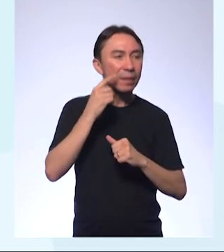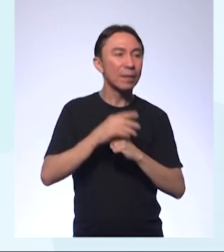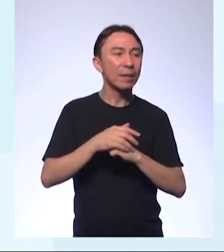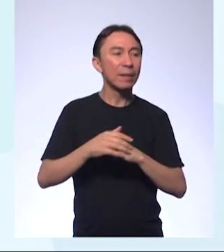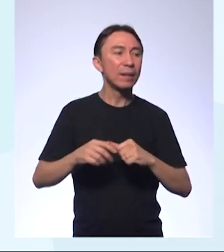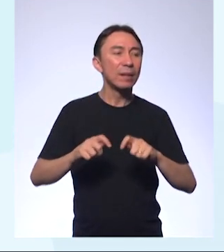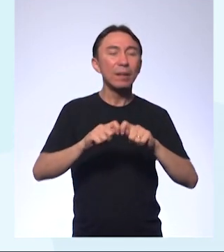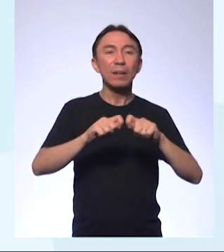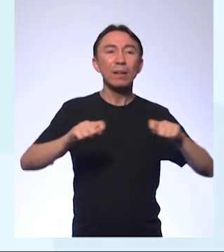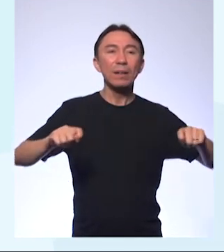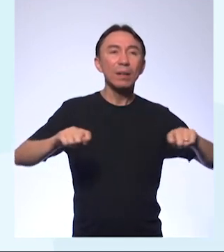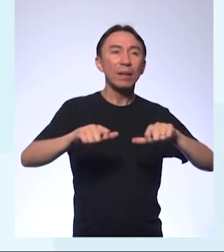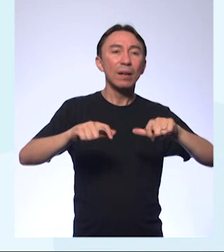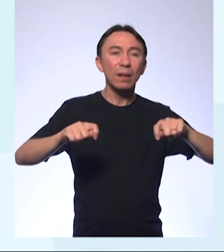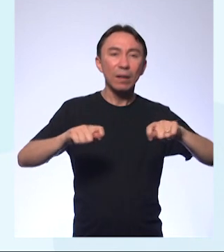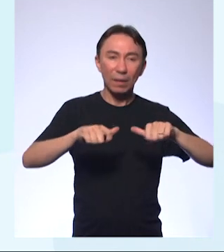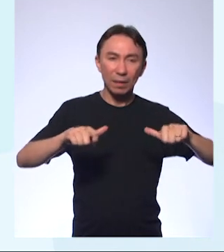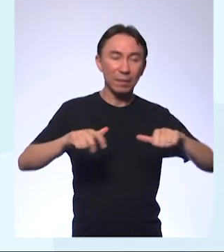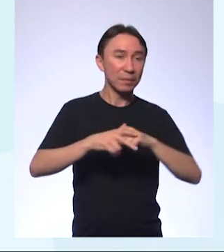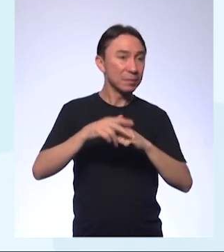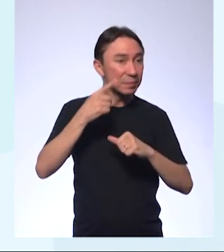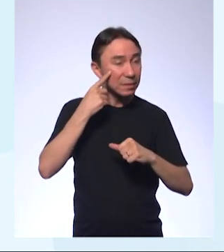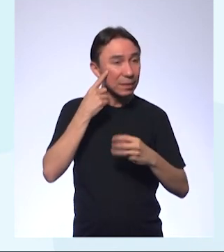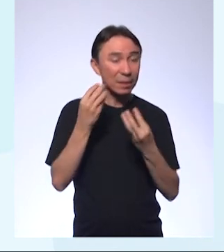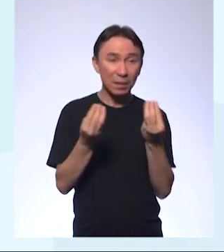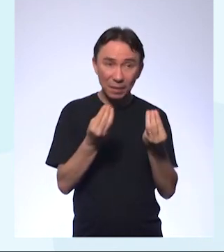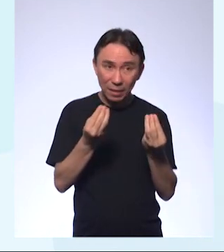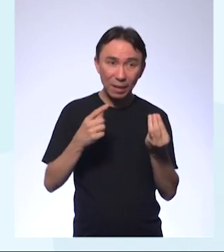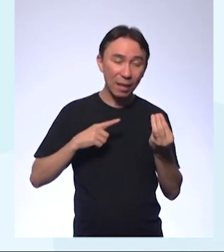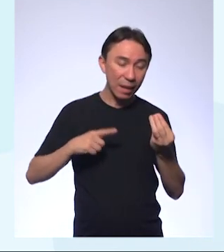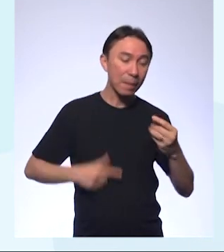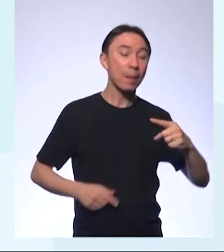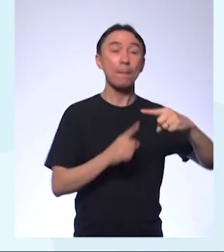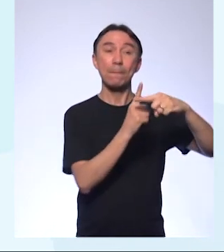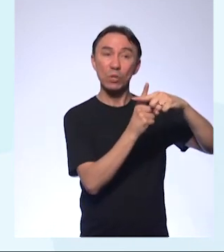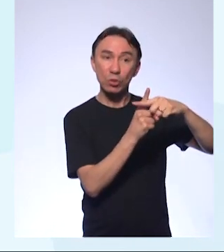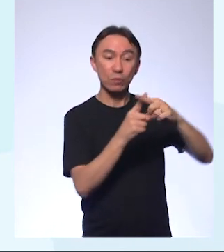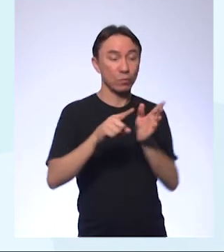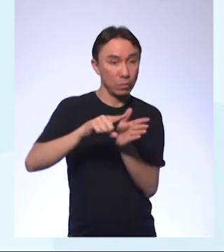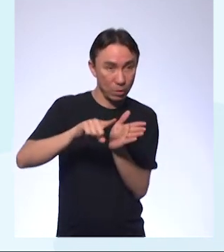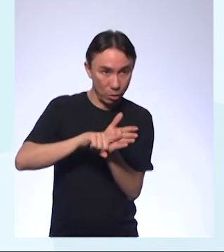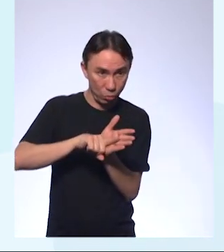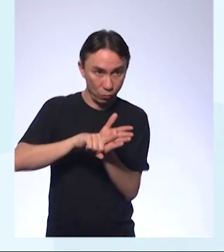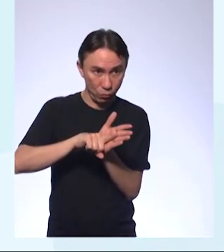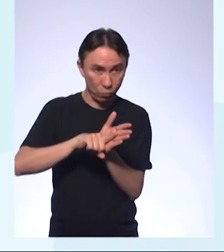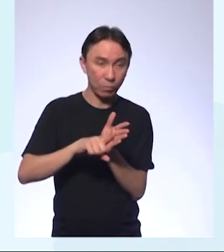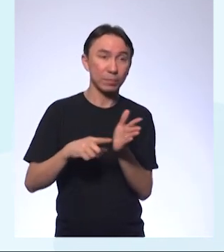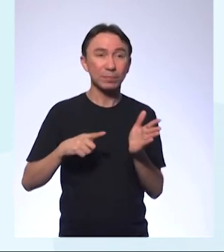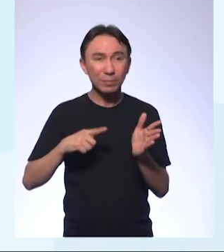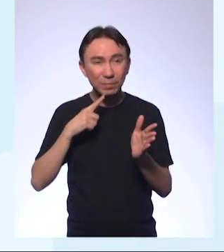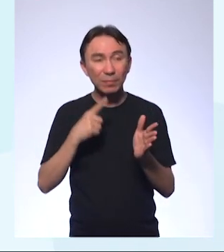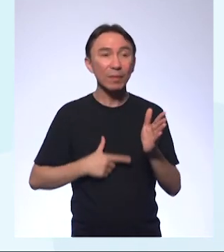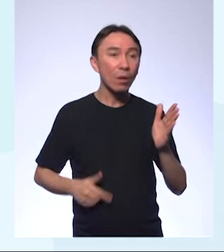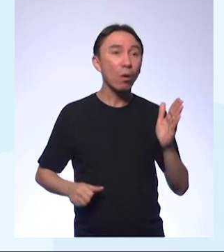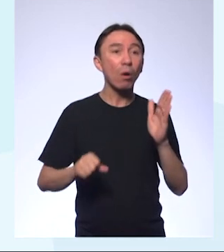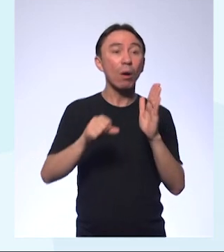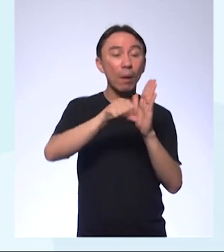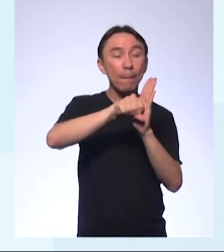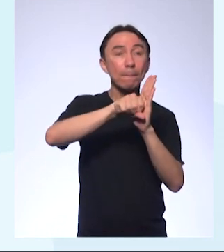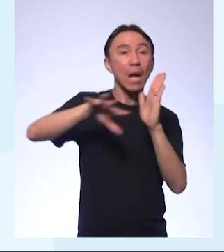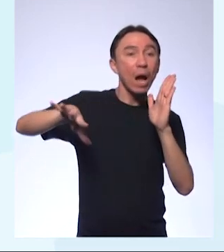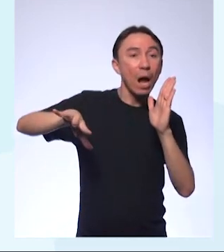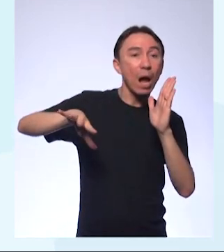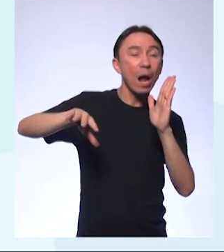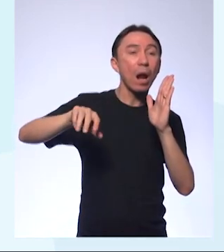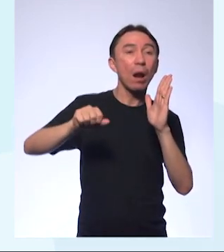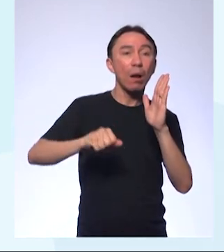opostos. Então, é o núcleo de um com a eletrosfera do outro, positivo com o negativo. A repulsão, eu tenho duas. Eu tenho uma